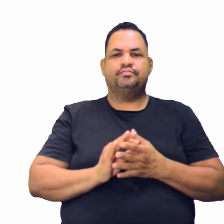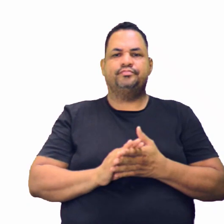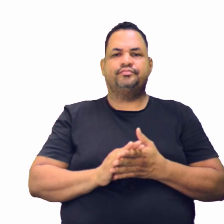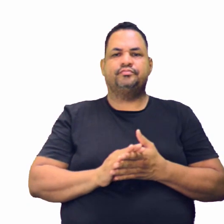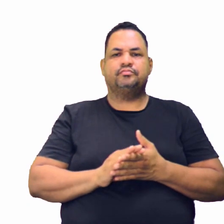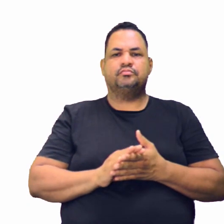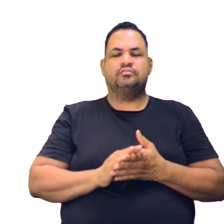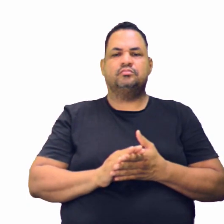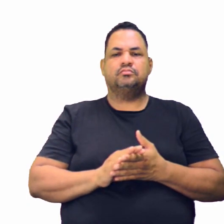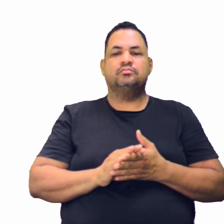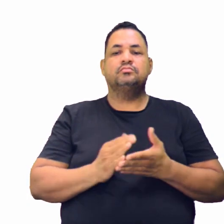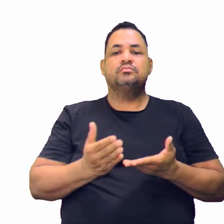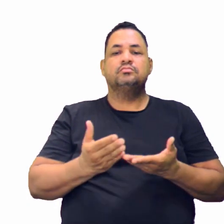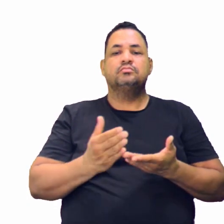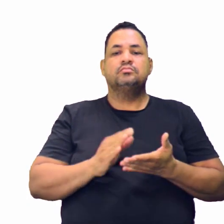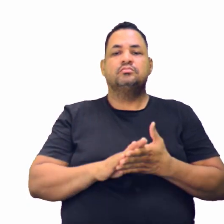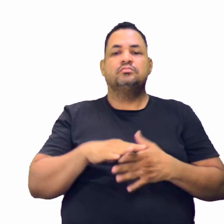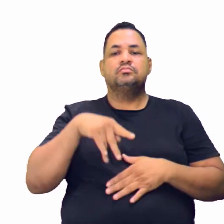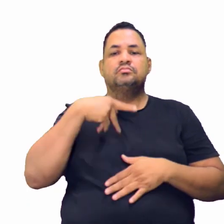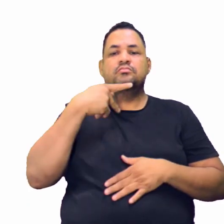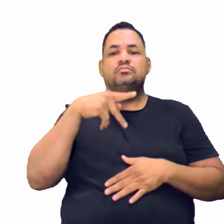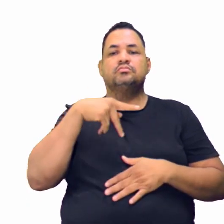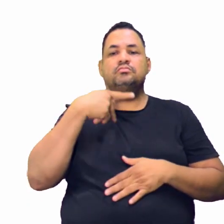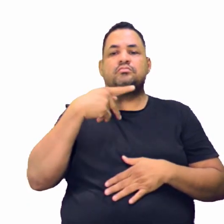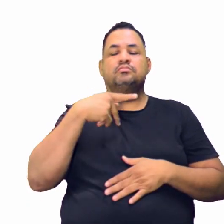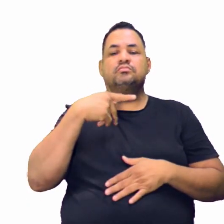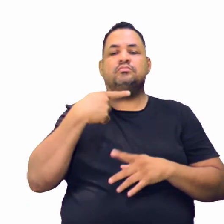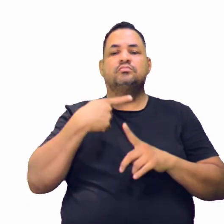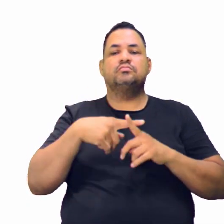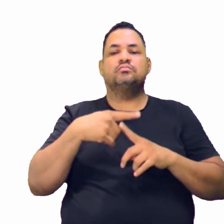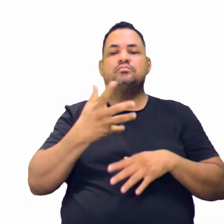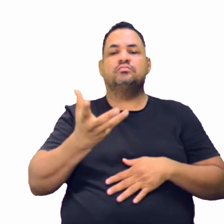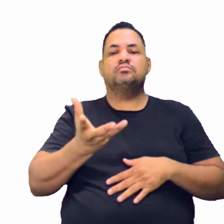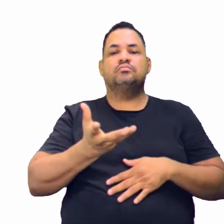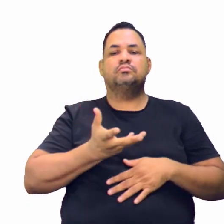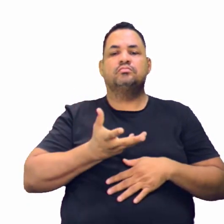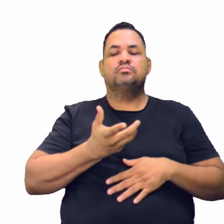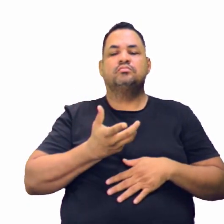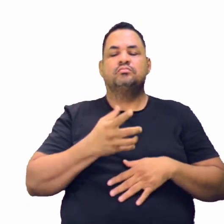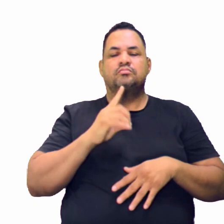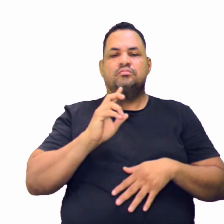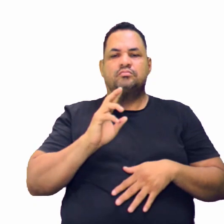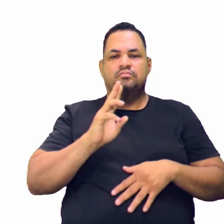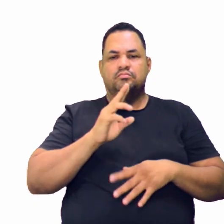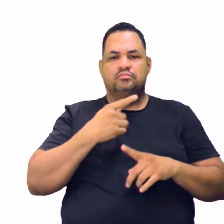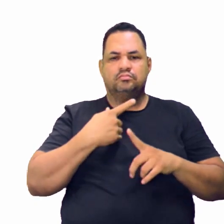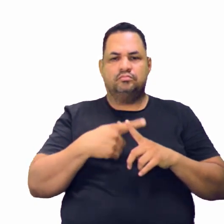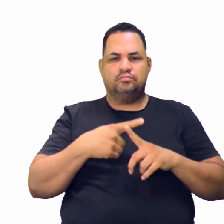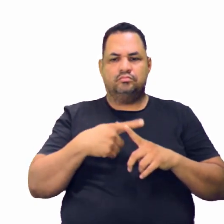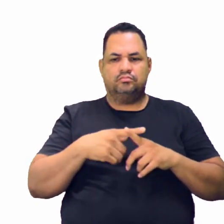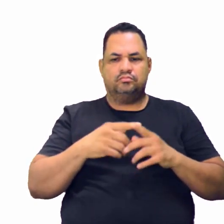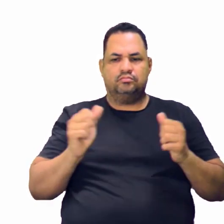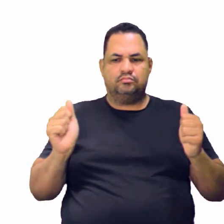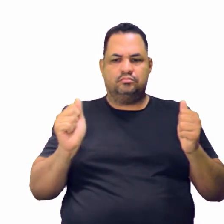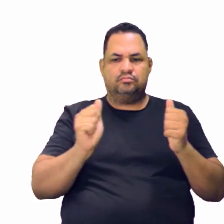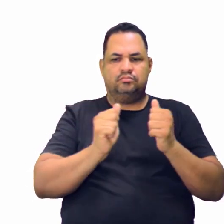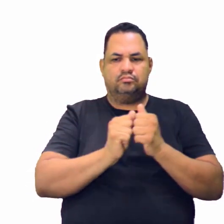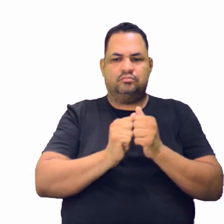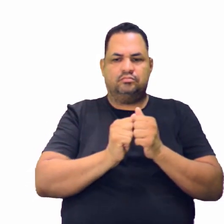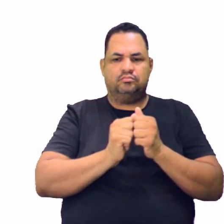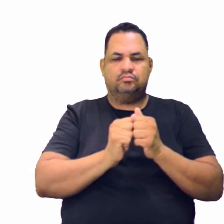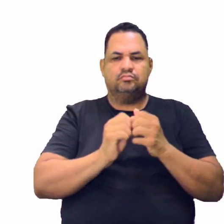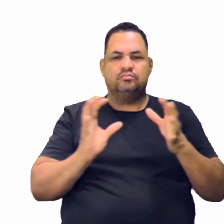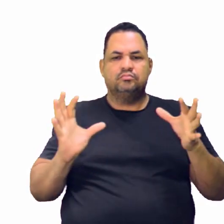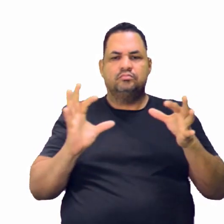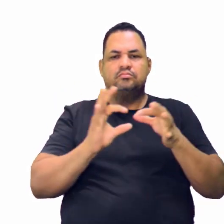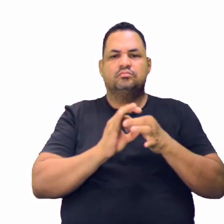certo? E eu falo assim porque quero, já olha, usou corretamente, fazendo uso de uma